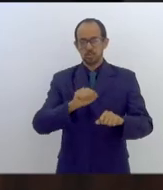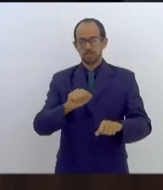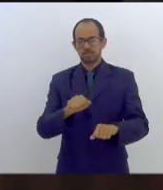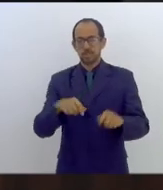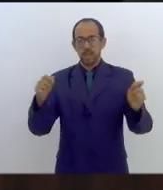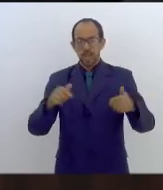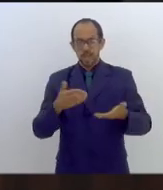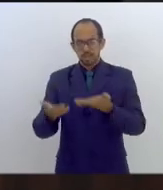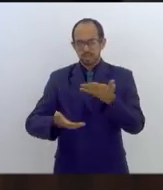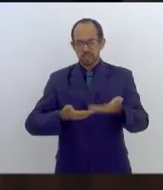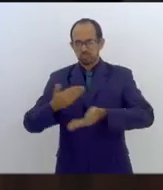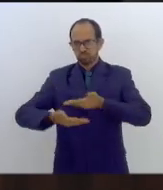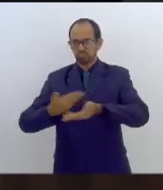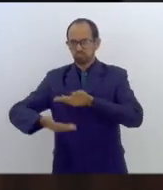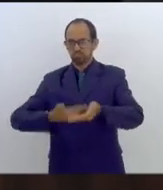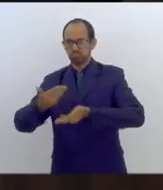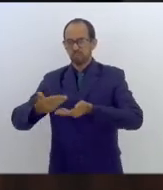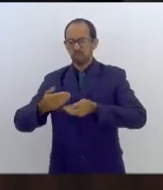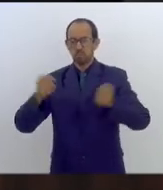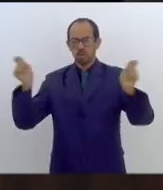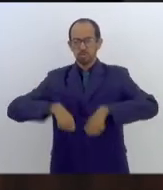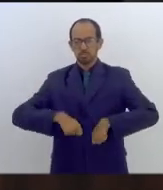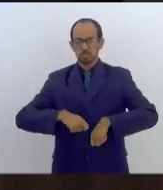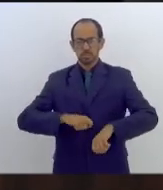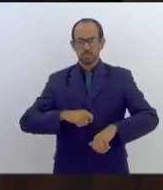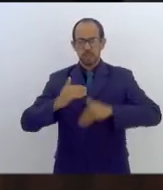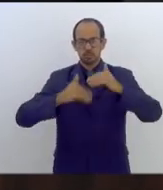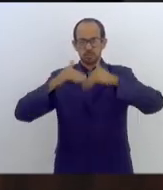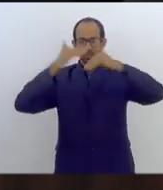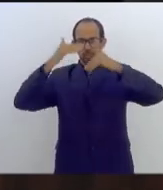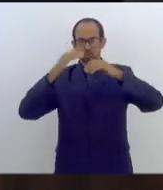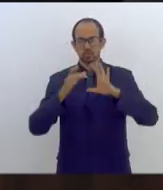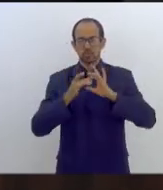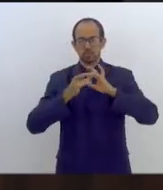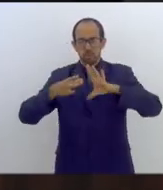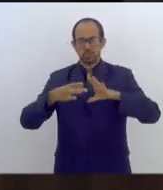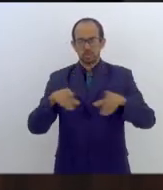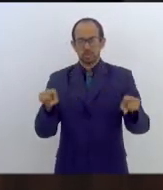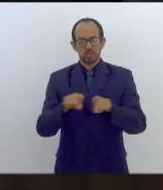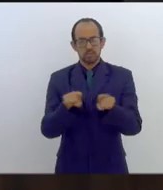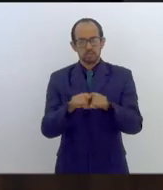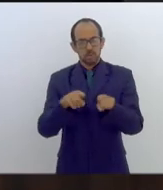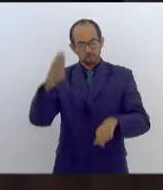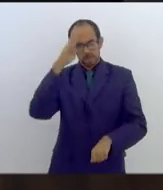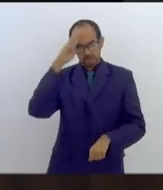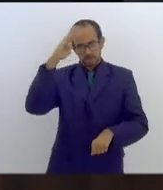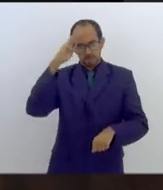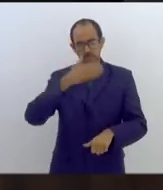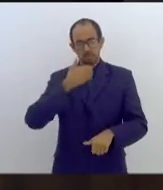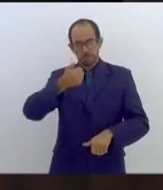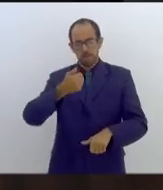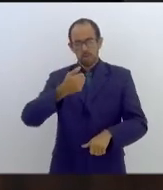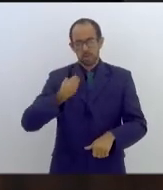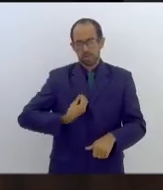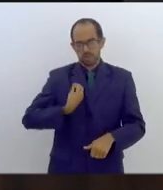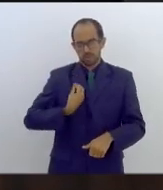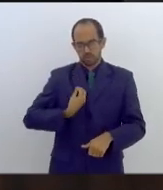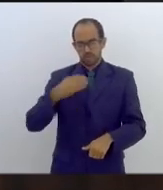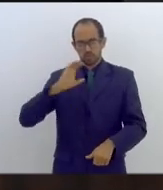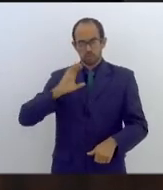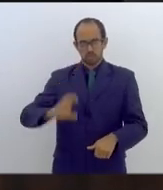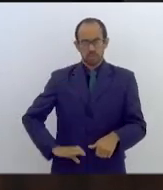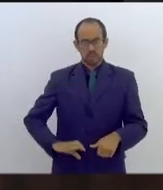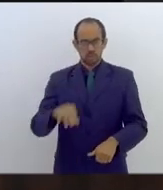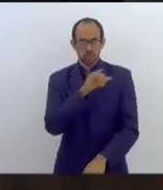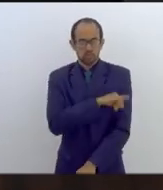importantes avanço em defesa do Estado da democracia e principalmente na melhoria da vida do cidadão Fluminense